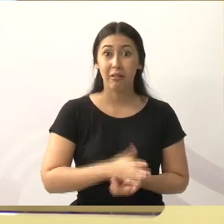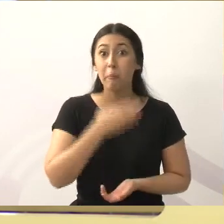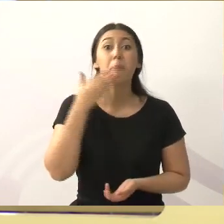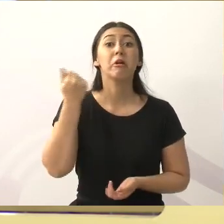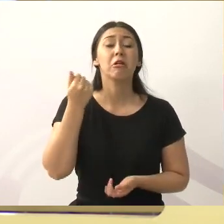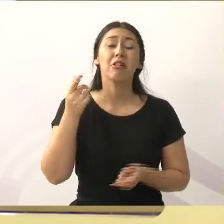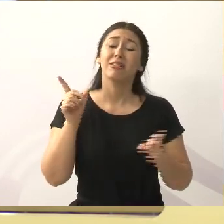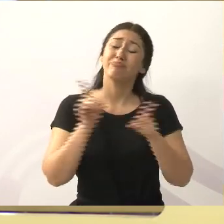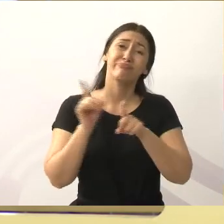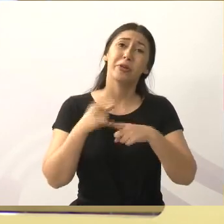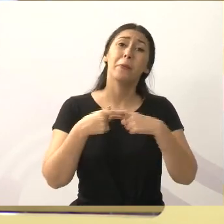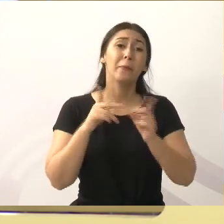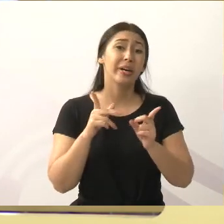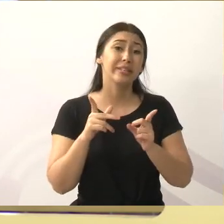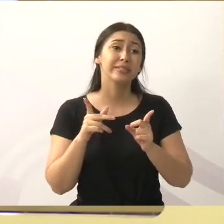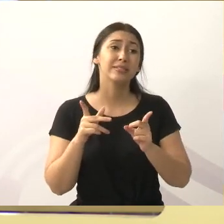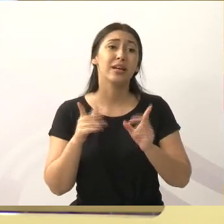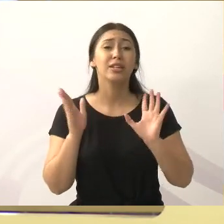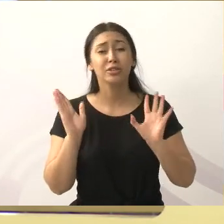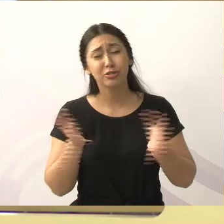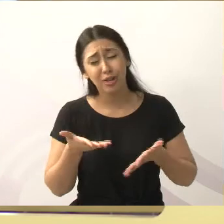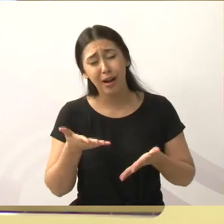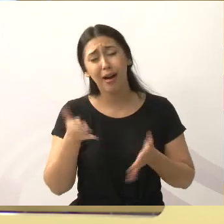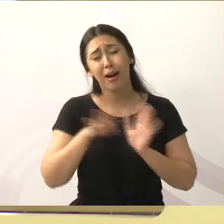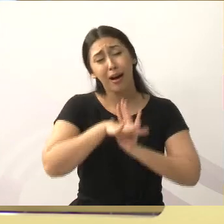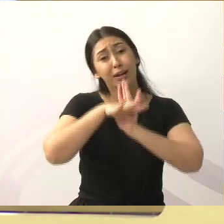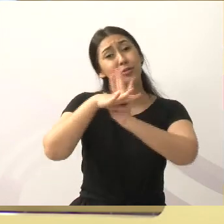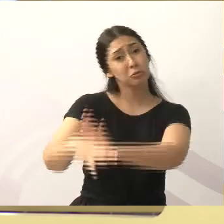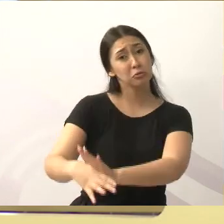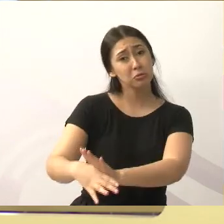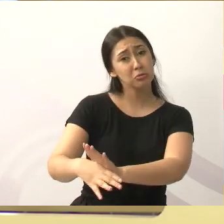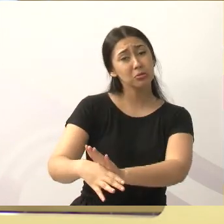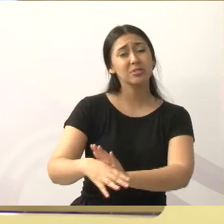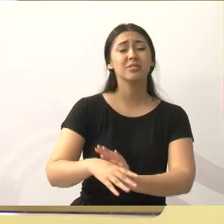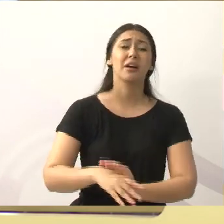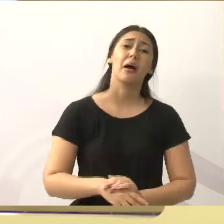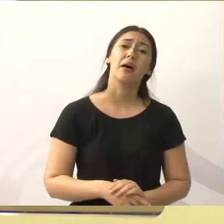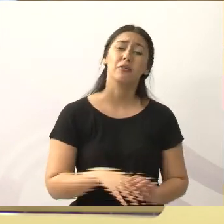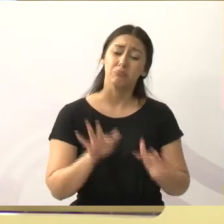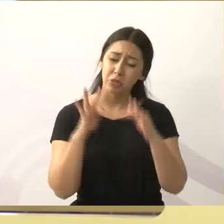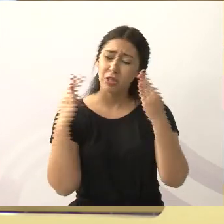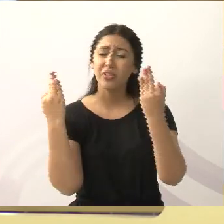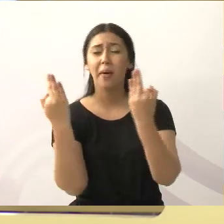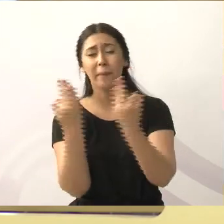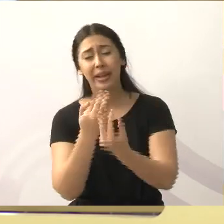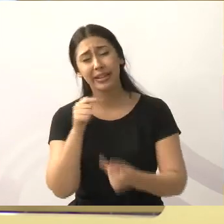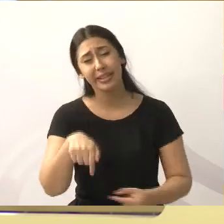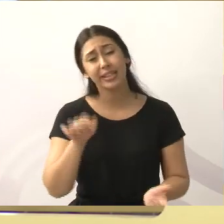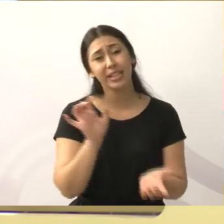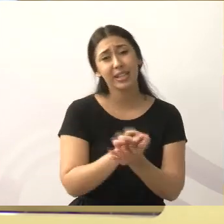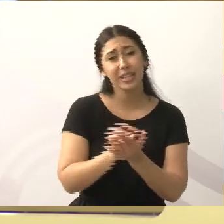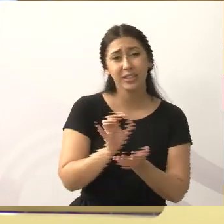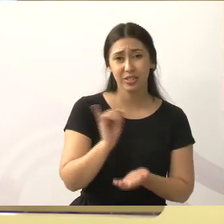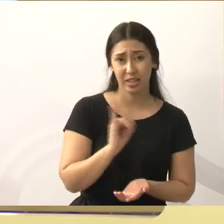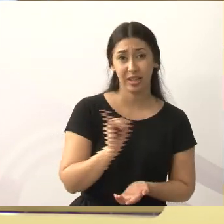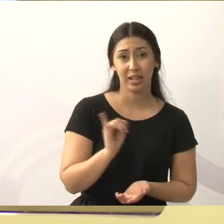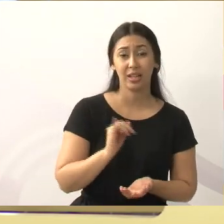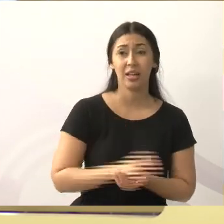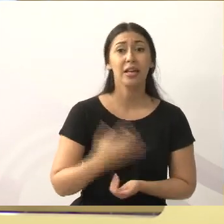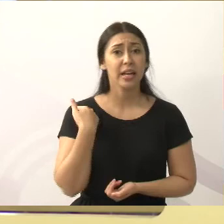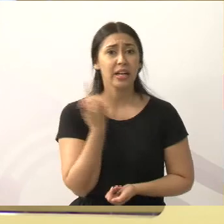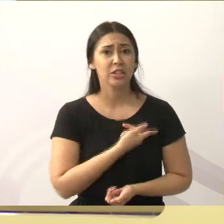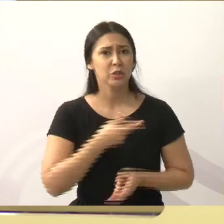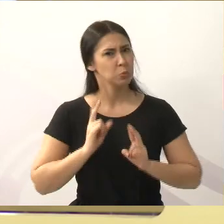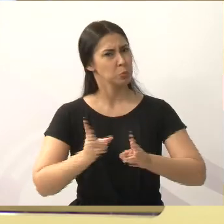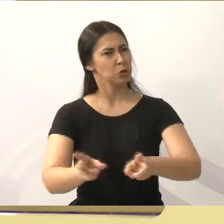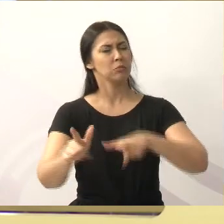o razoável, que com certeza vai ajudar dezenas e dezenas de famílias aqui na nossa cidade de Jacareí. E a gente vai